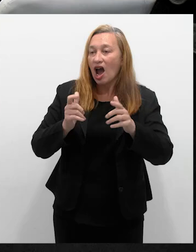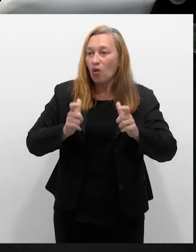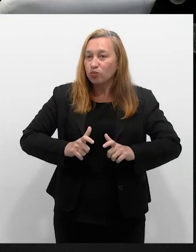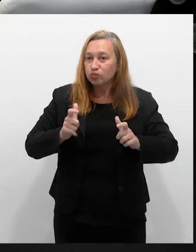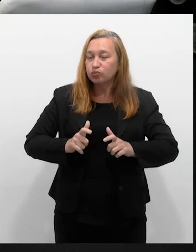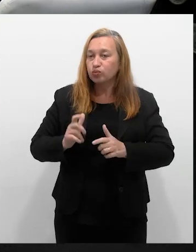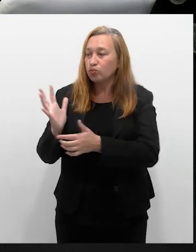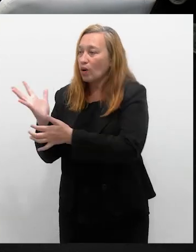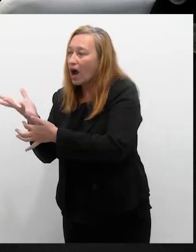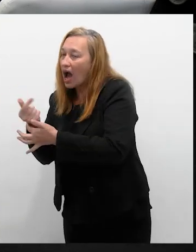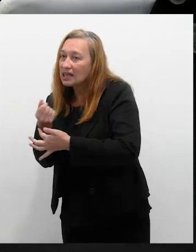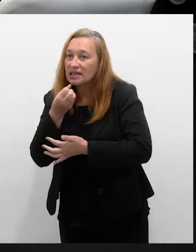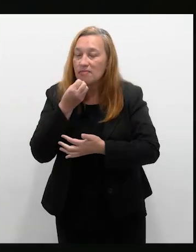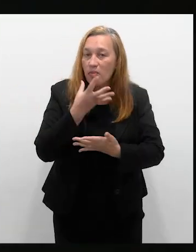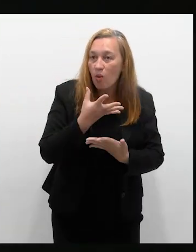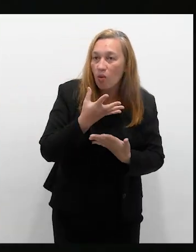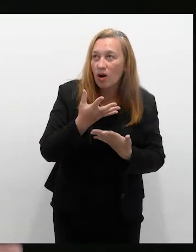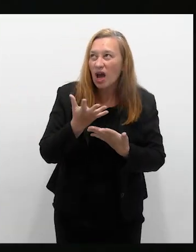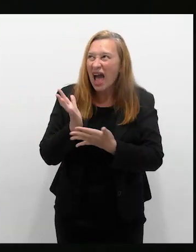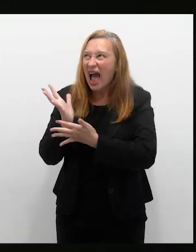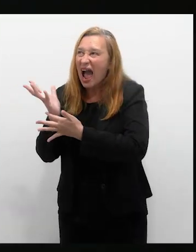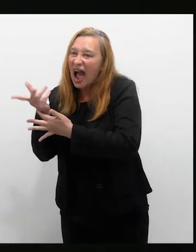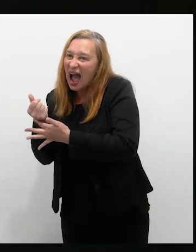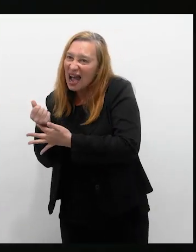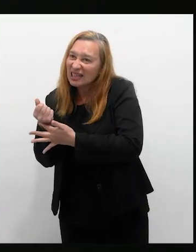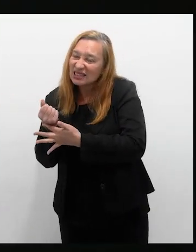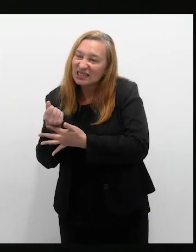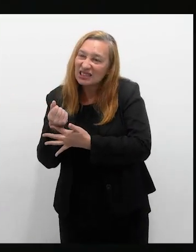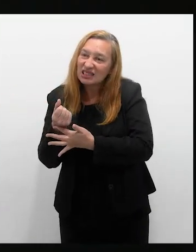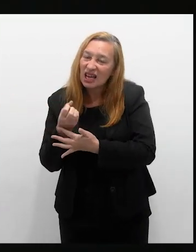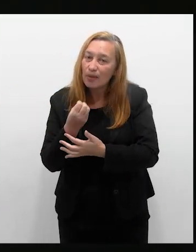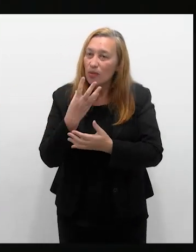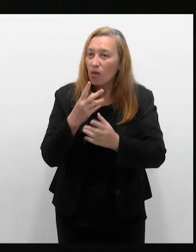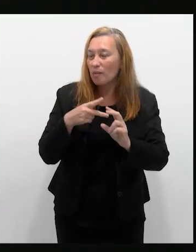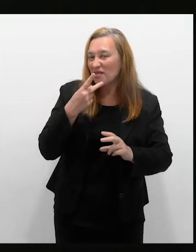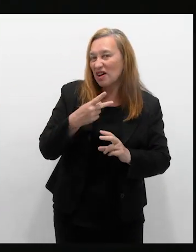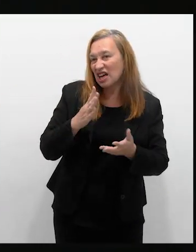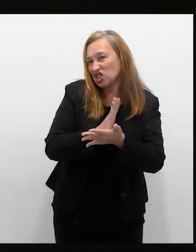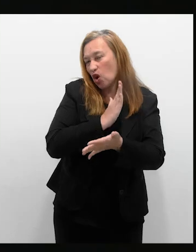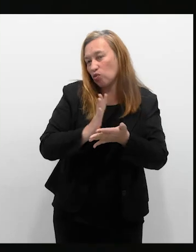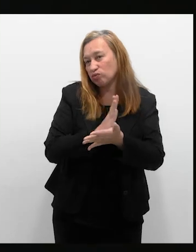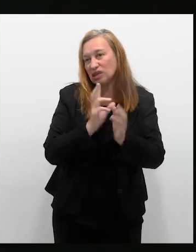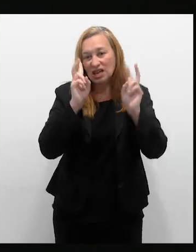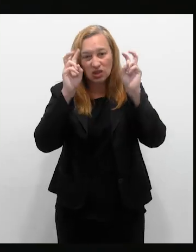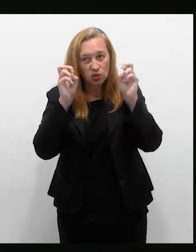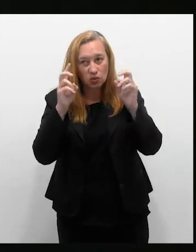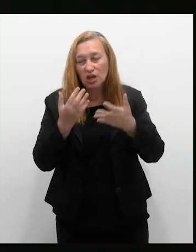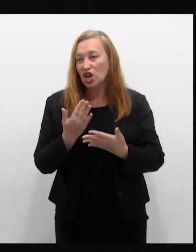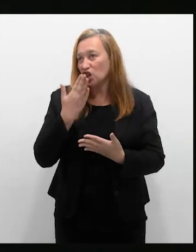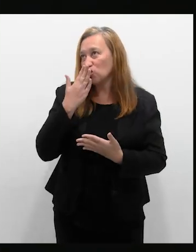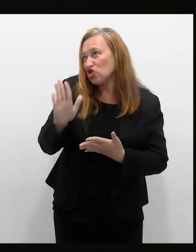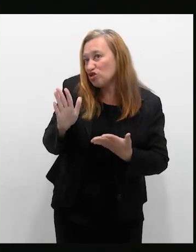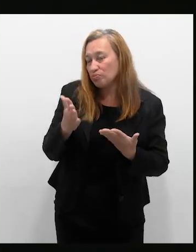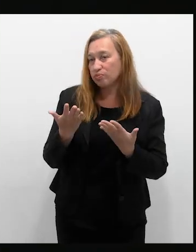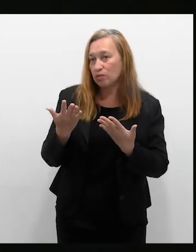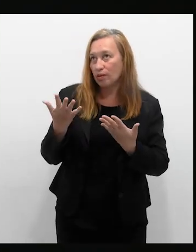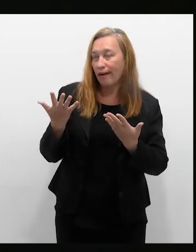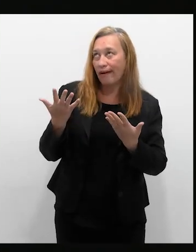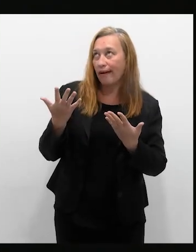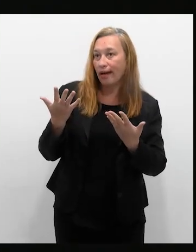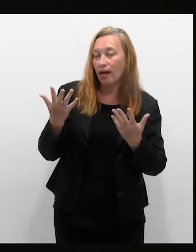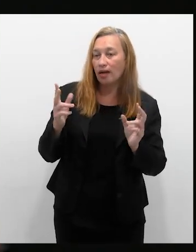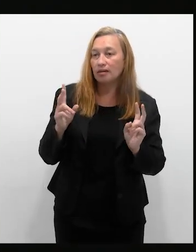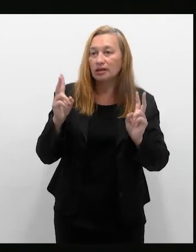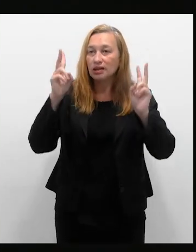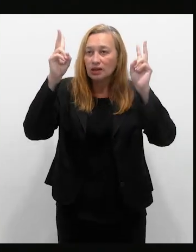ou não ser cerceada? Será que a arte funciona para a gente falar desses assuntos? Tipo Borderline, uma música que